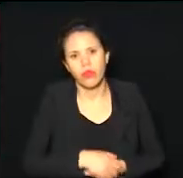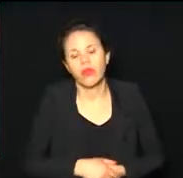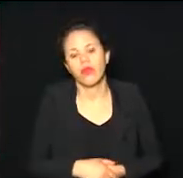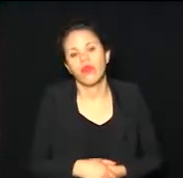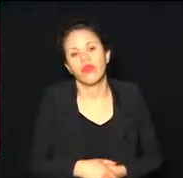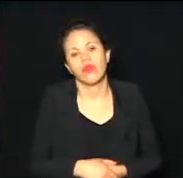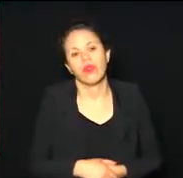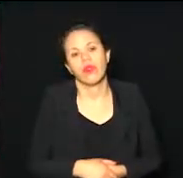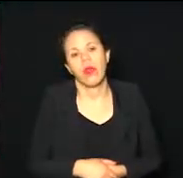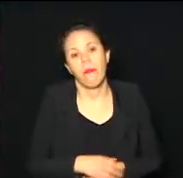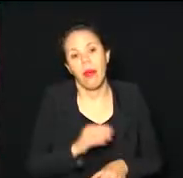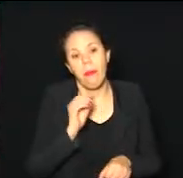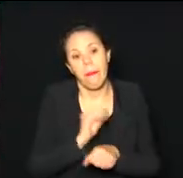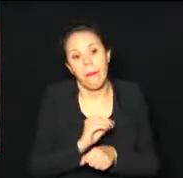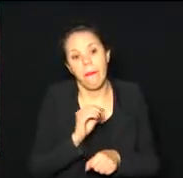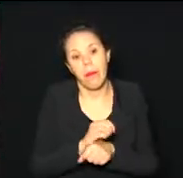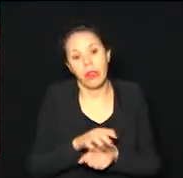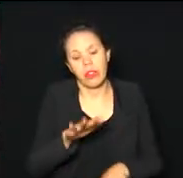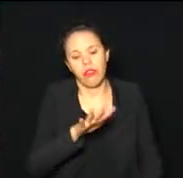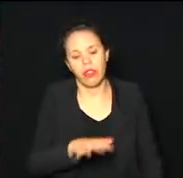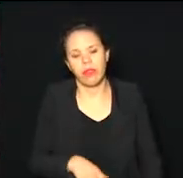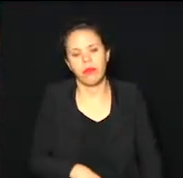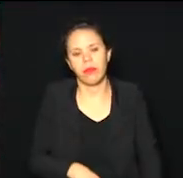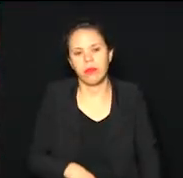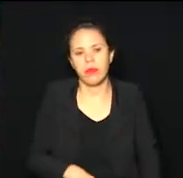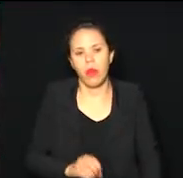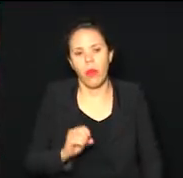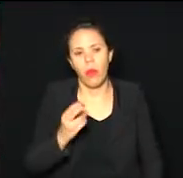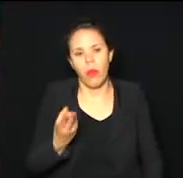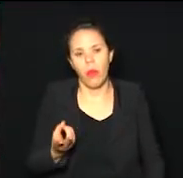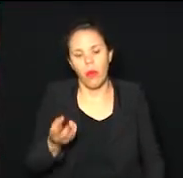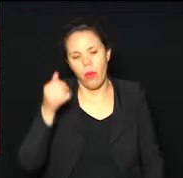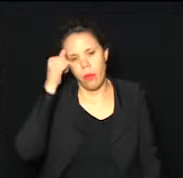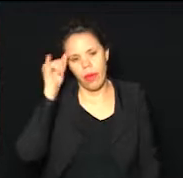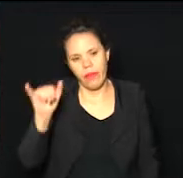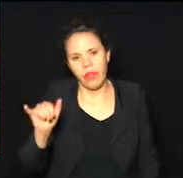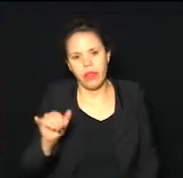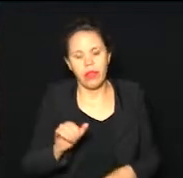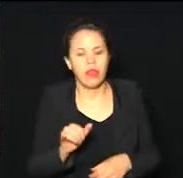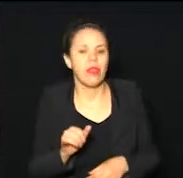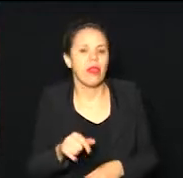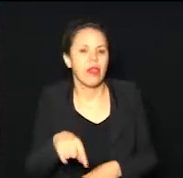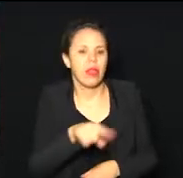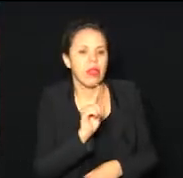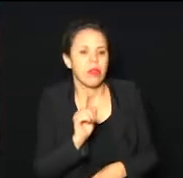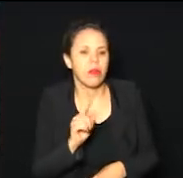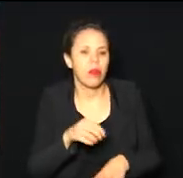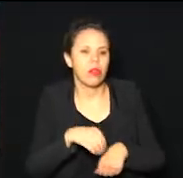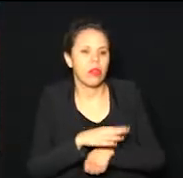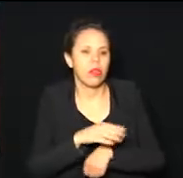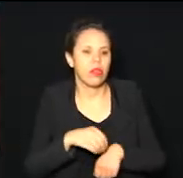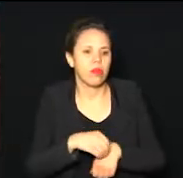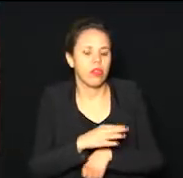né, para protegê-los, vamos dizer assim, ou para evitar que eles possam transmitir a